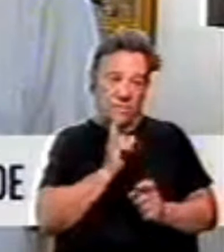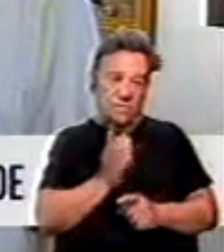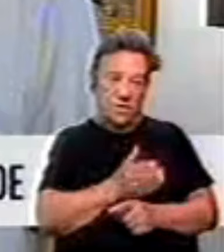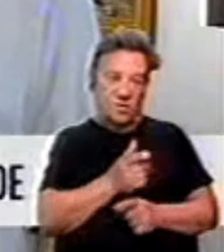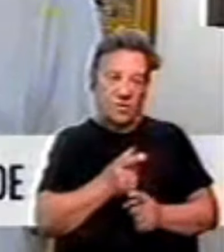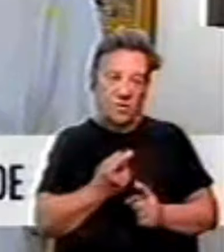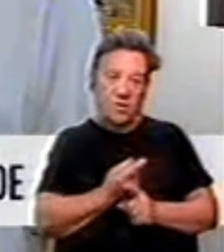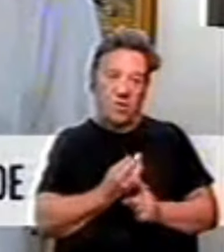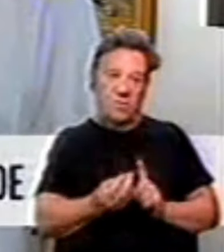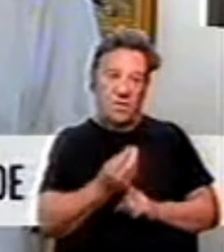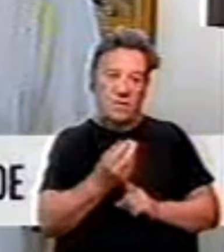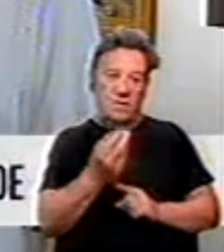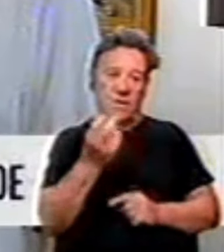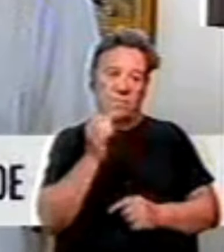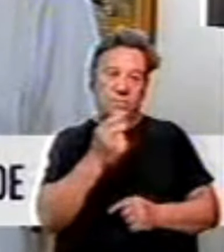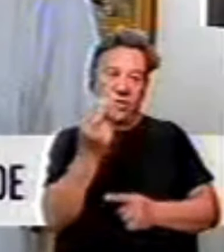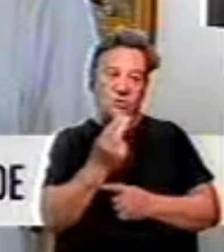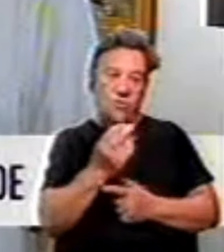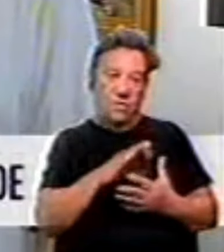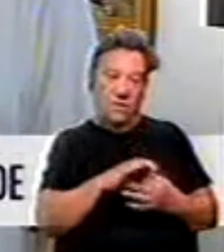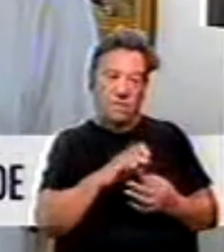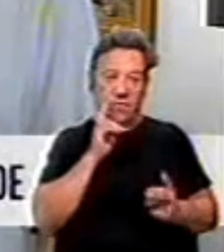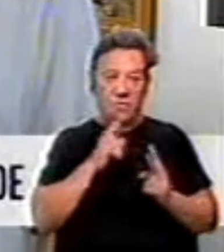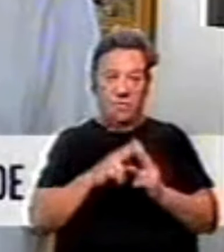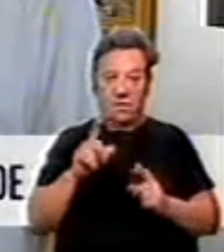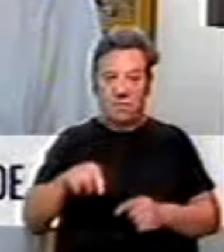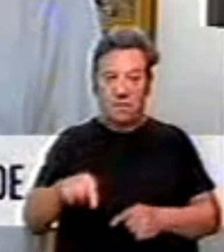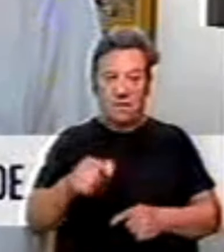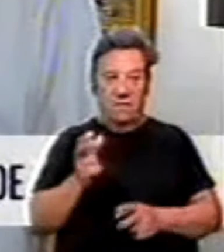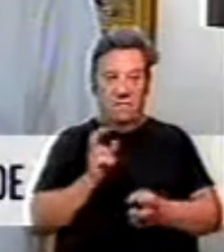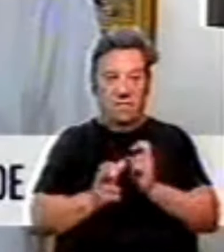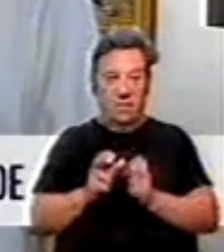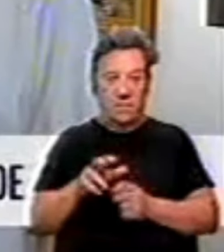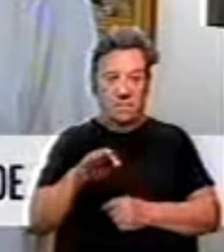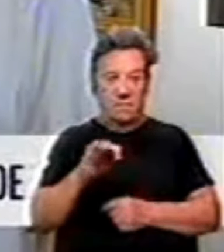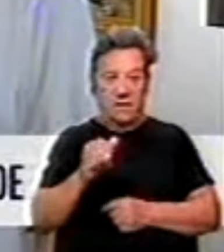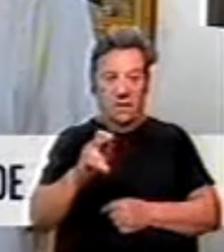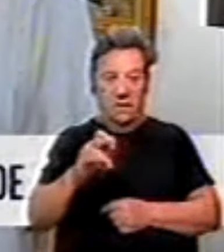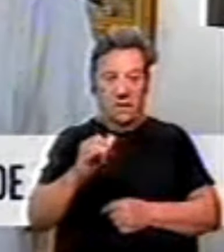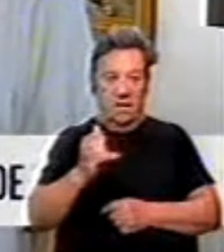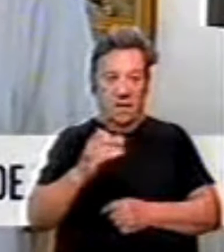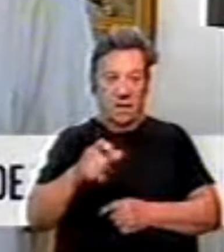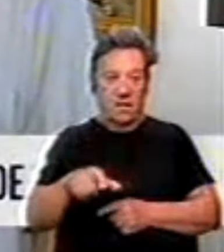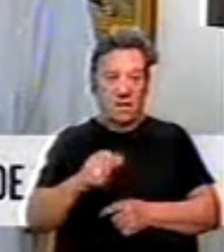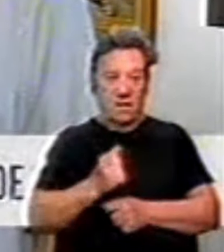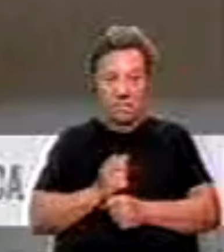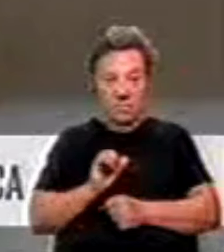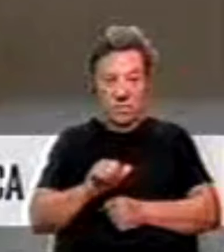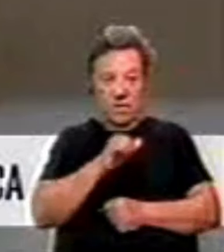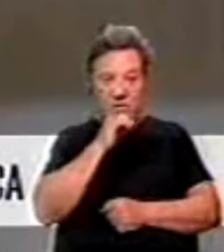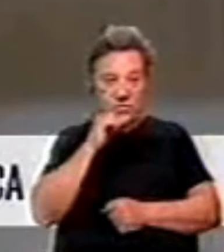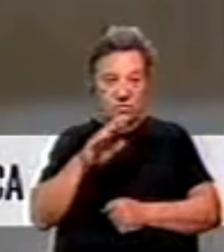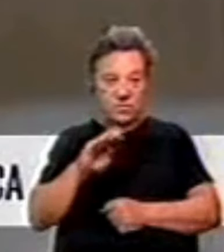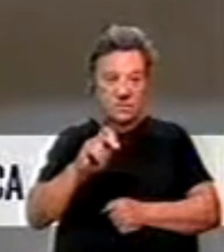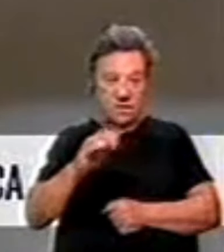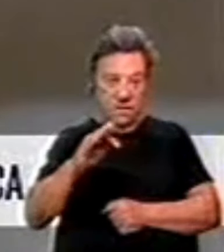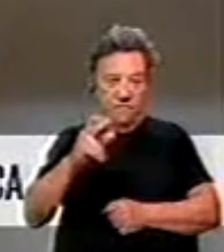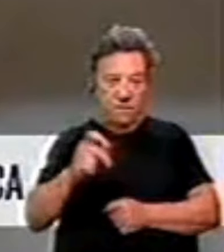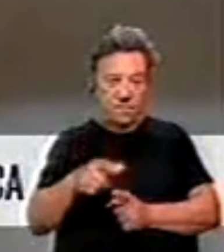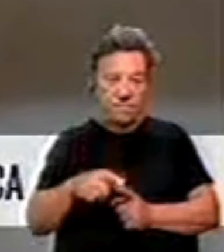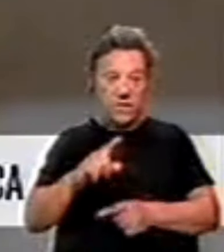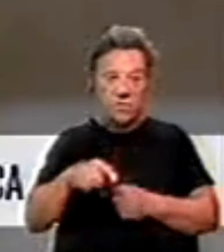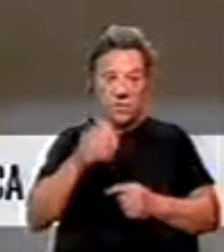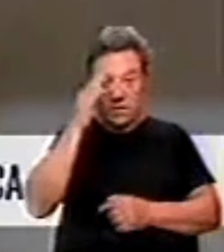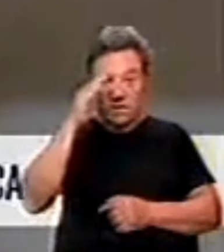de objetos de artes decorativas e que nós vamos encontrar também aqui na fábrica de Miragaia e nesta produção azul de safra. Na